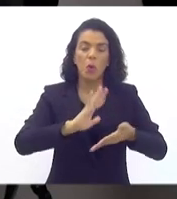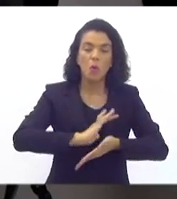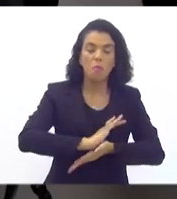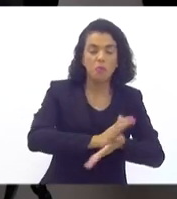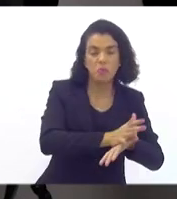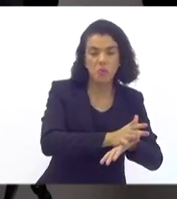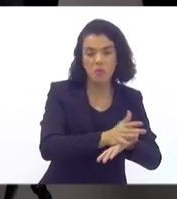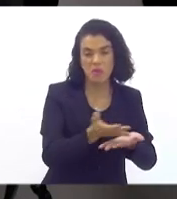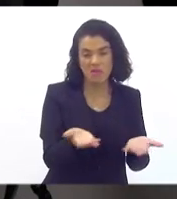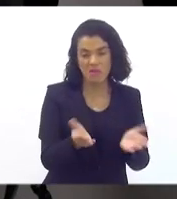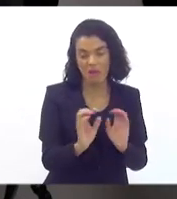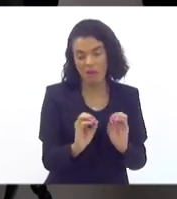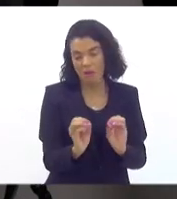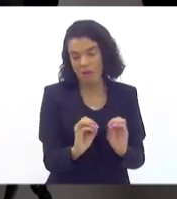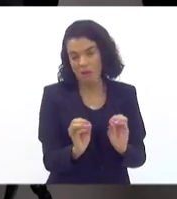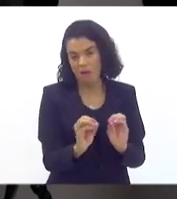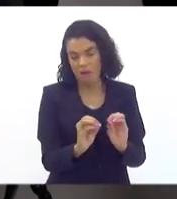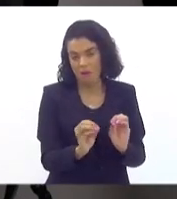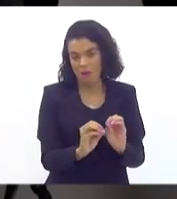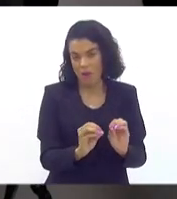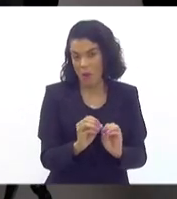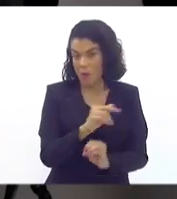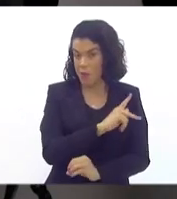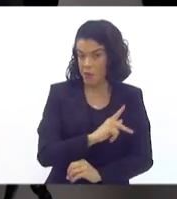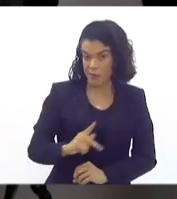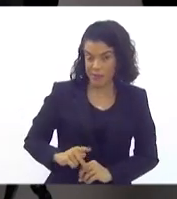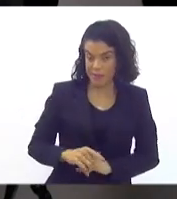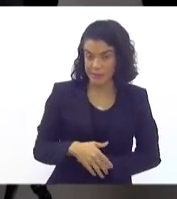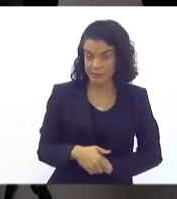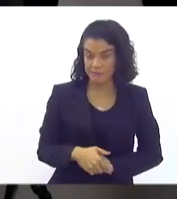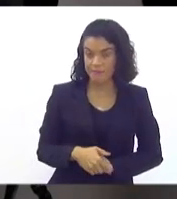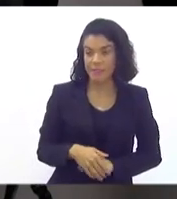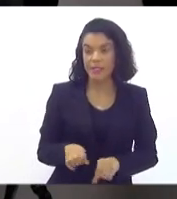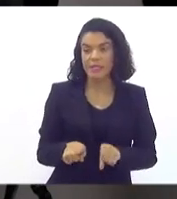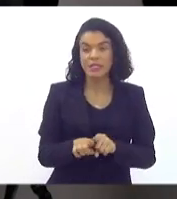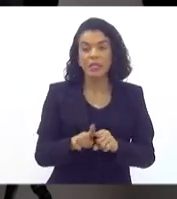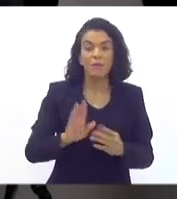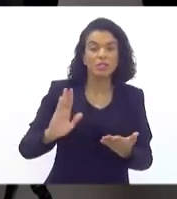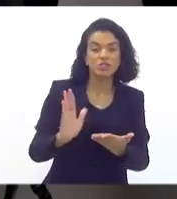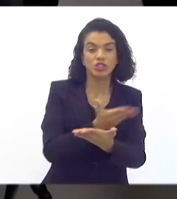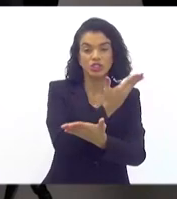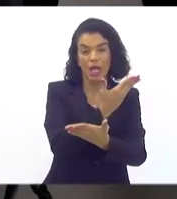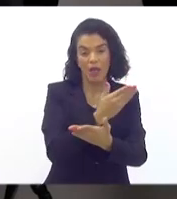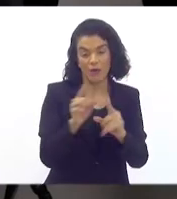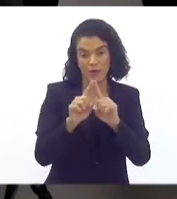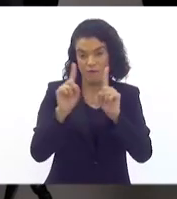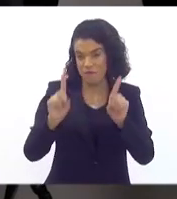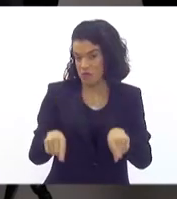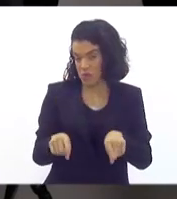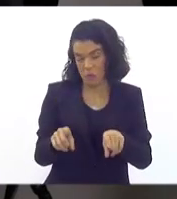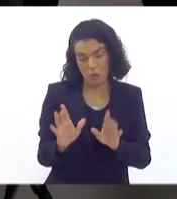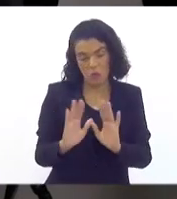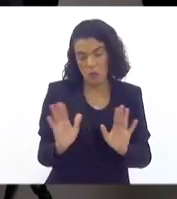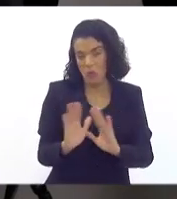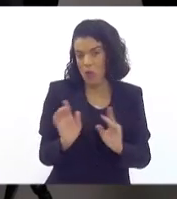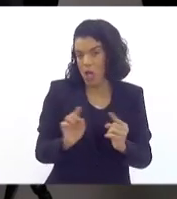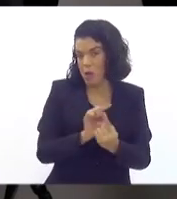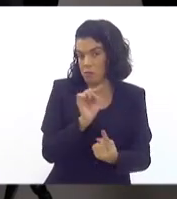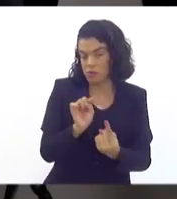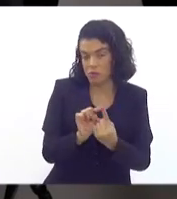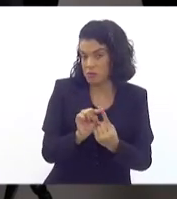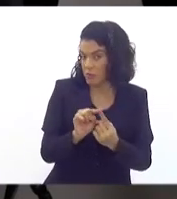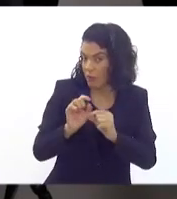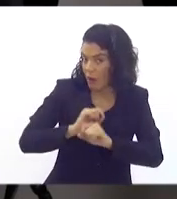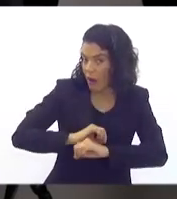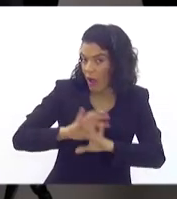ou querer agredir o presidente e muito menos tirar o cargo muito menos cheirosa Que